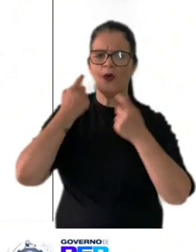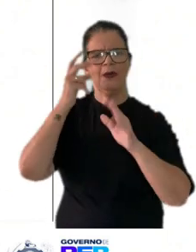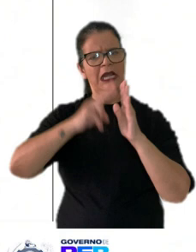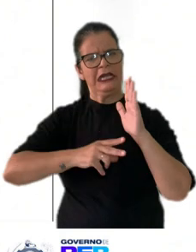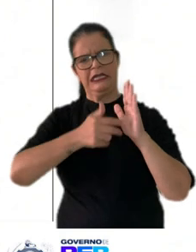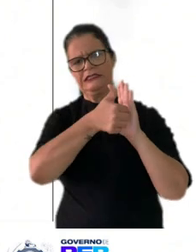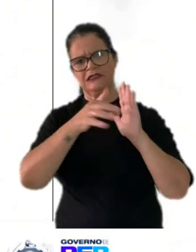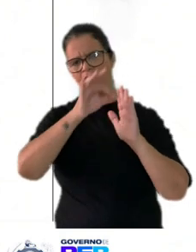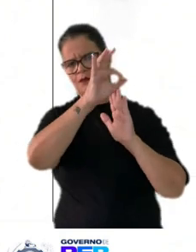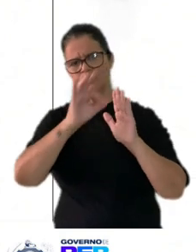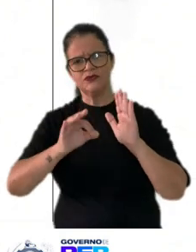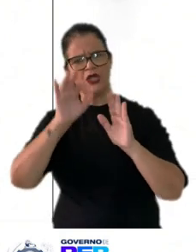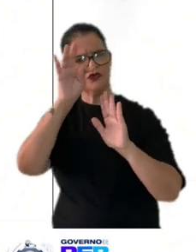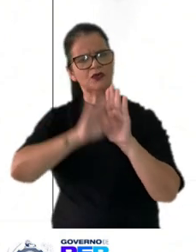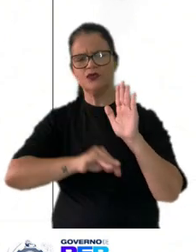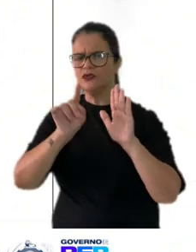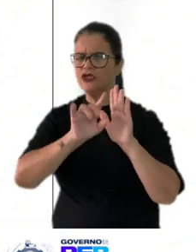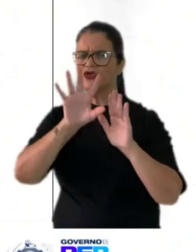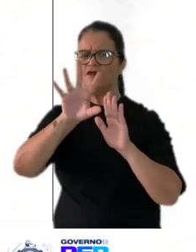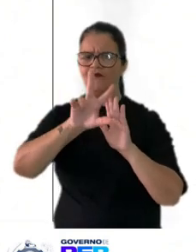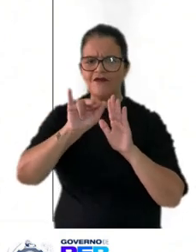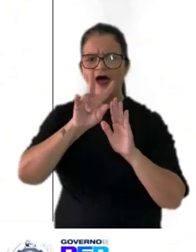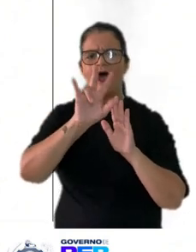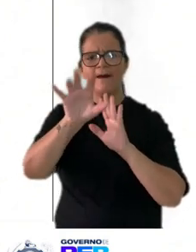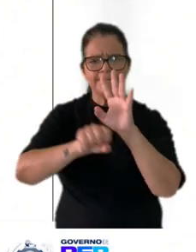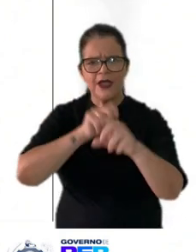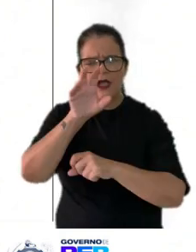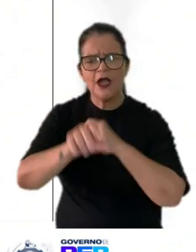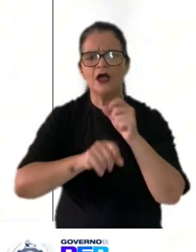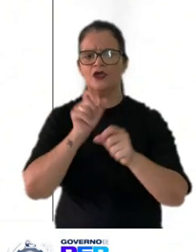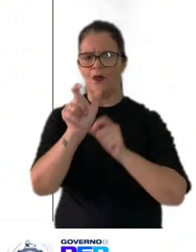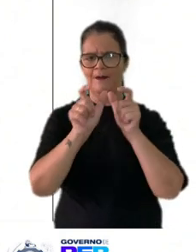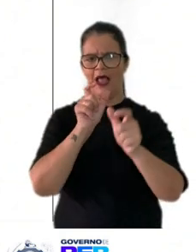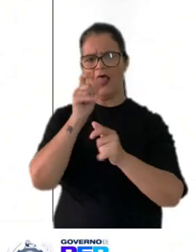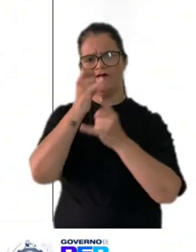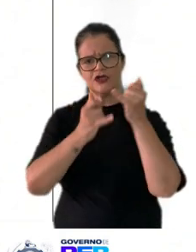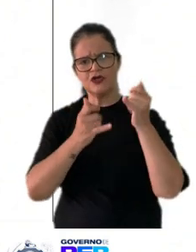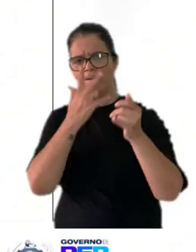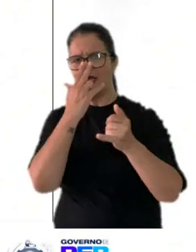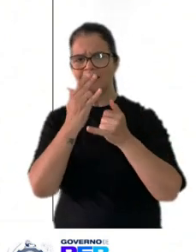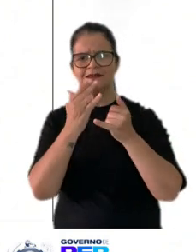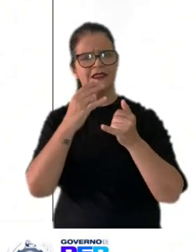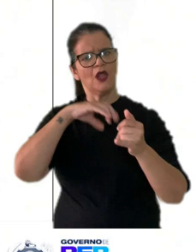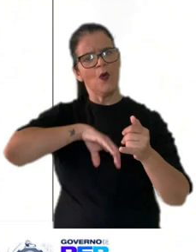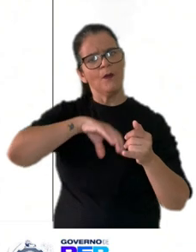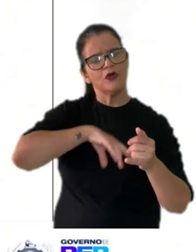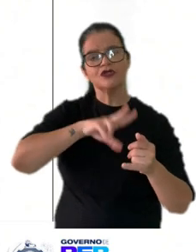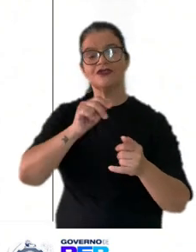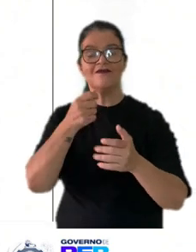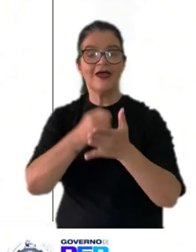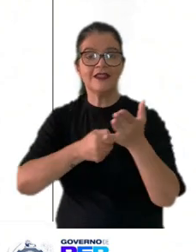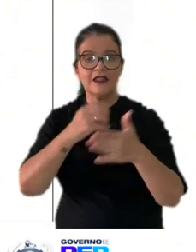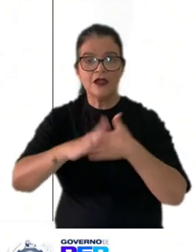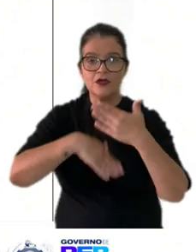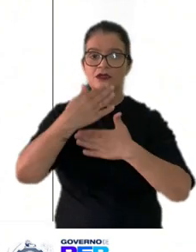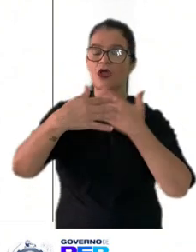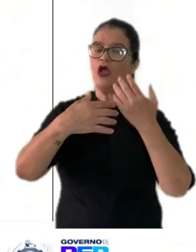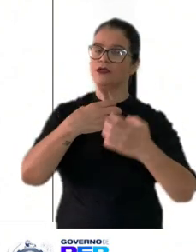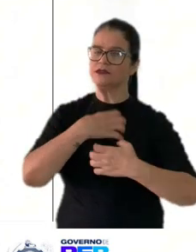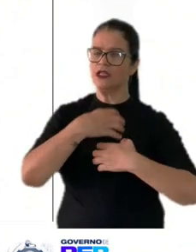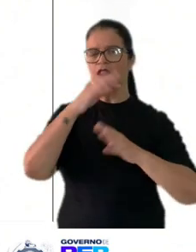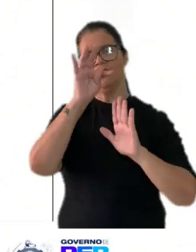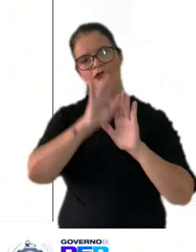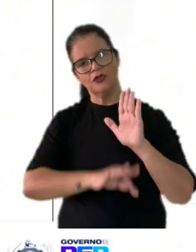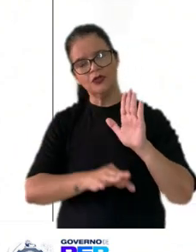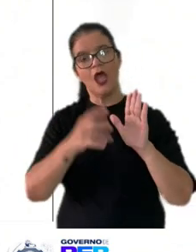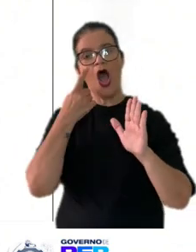vai buscando palavras cognatos que são essas parecidas com português e vai tentando construir o sentido do texto olha